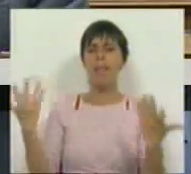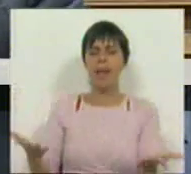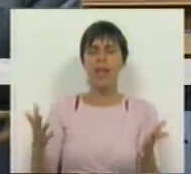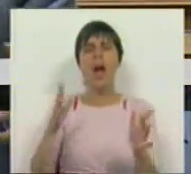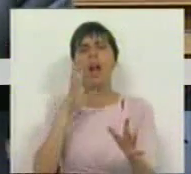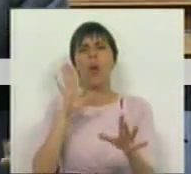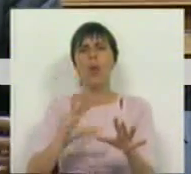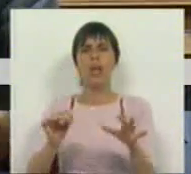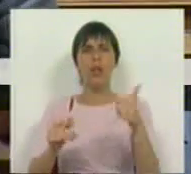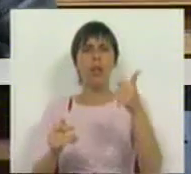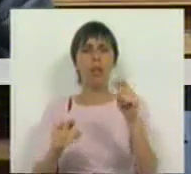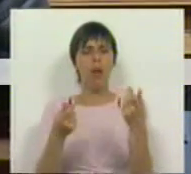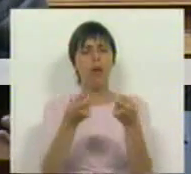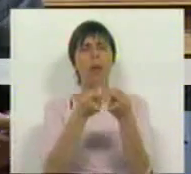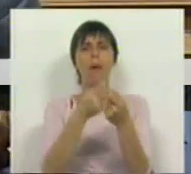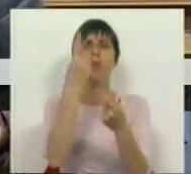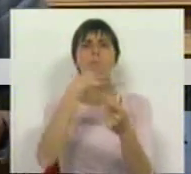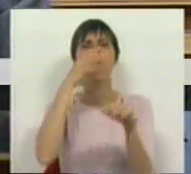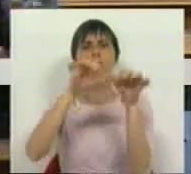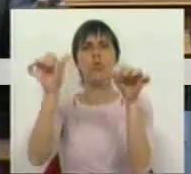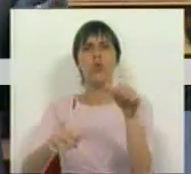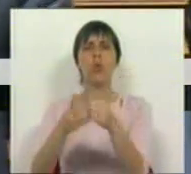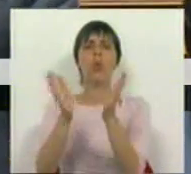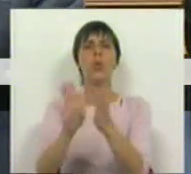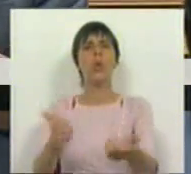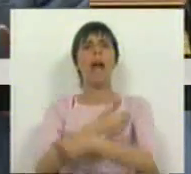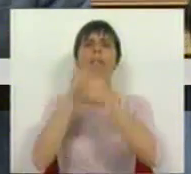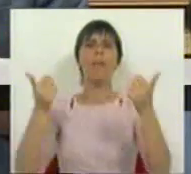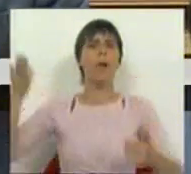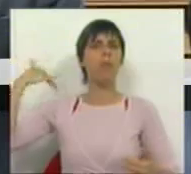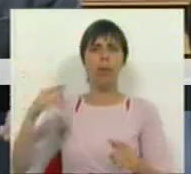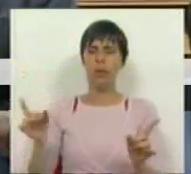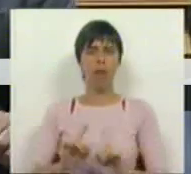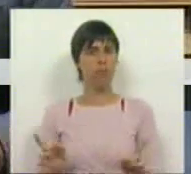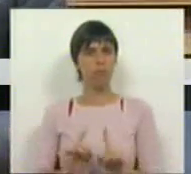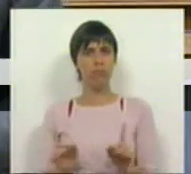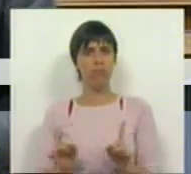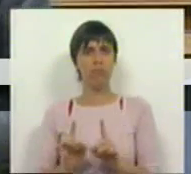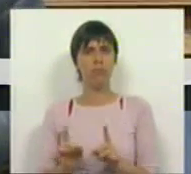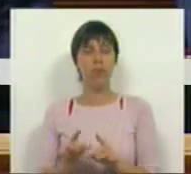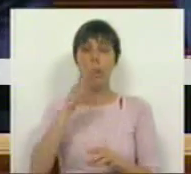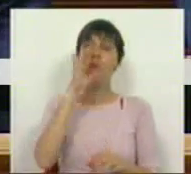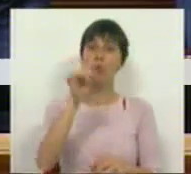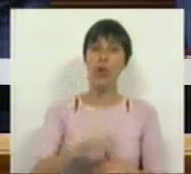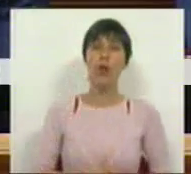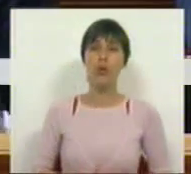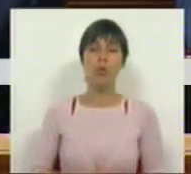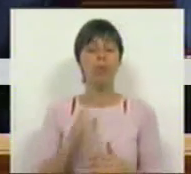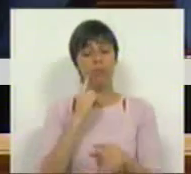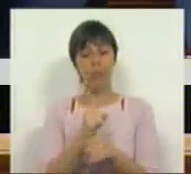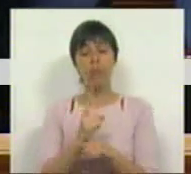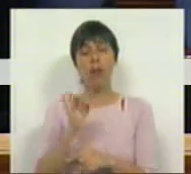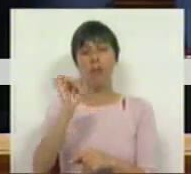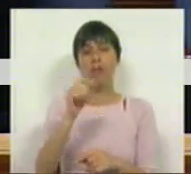não tente colar o Bloco de Esquerda a uma narrativa que era a de que tudo estava bem no passado. Não estava. Mas, curiosamente, mesmo